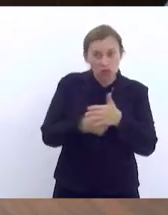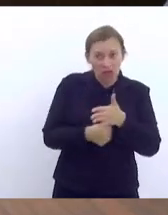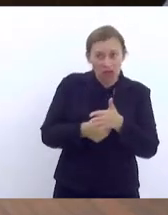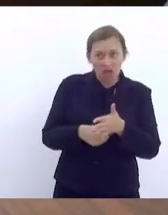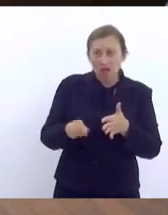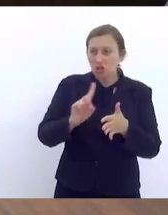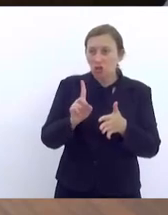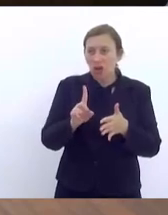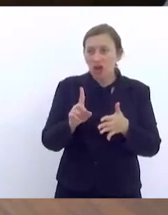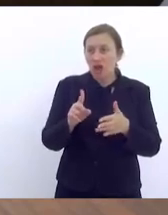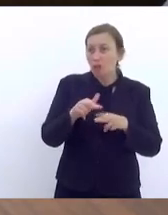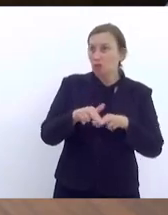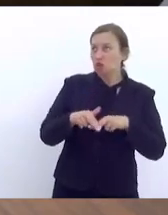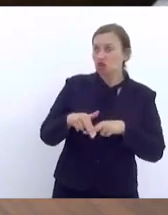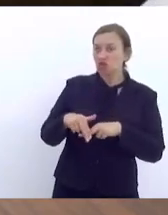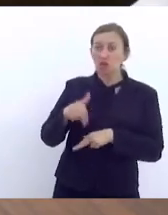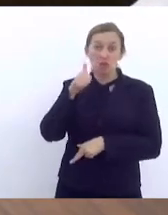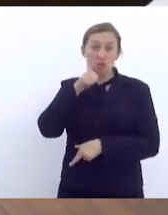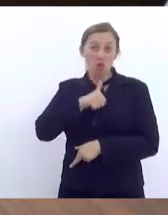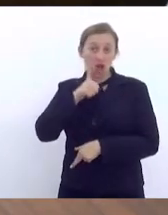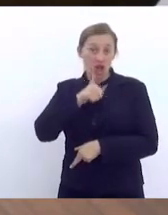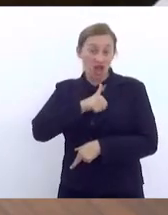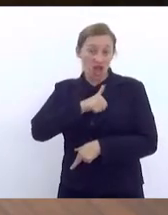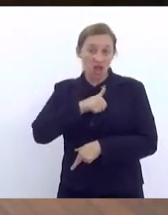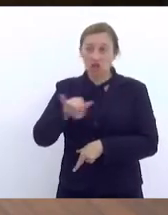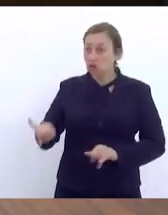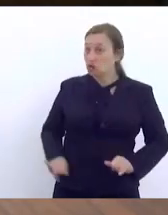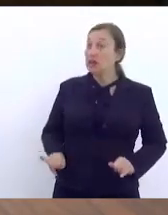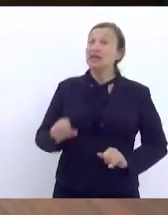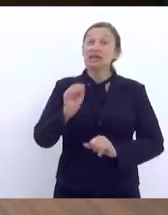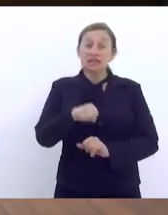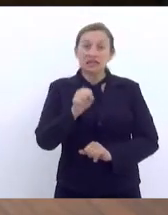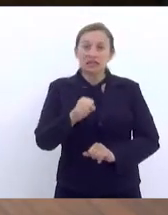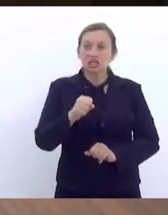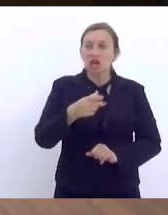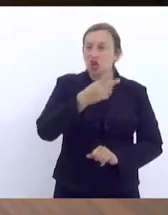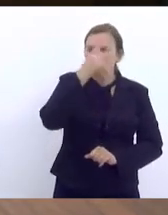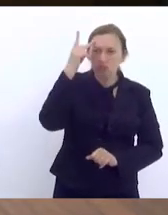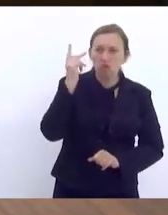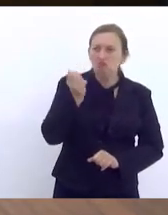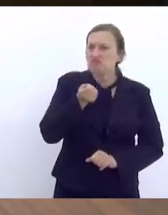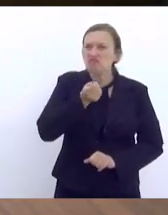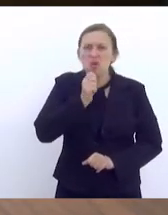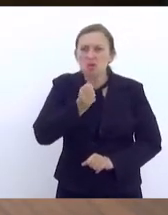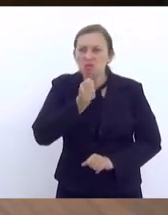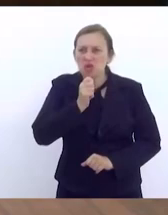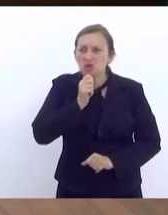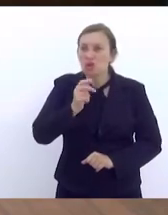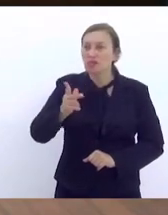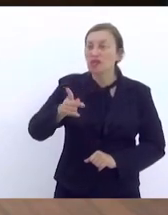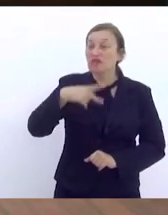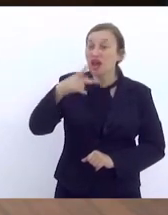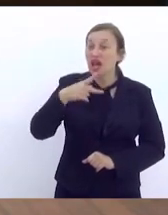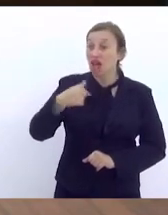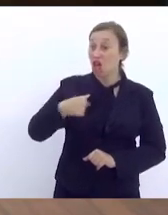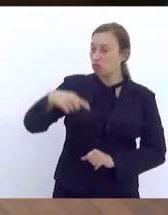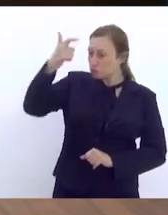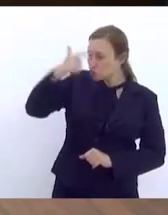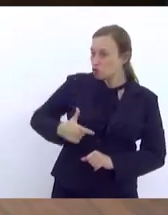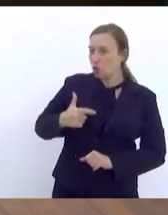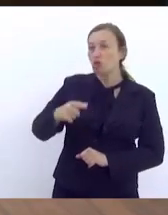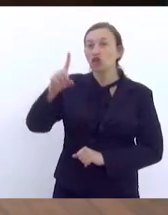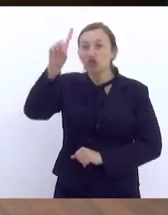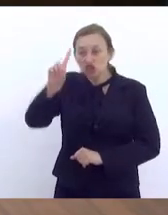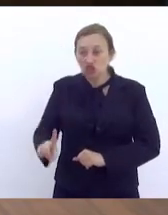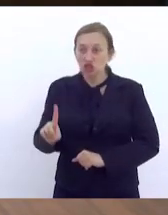por conta de ser mulher e ter sofrido algo mas sim porque eu não vi ninguém levantar a bandeira por eu ser de direita então aqui nessa casa